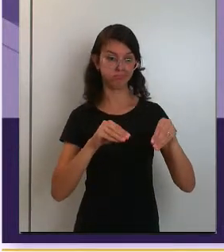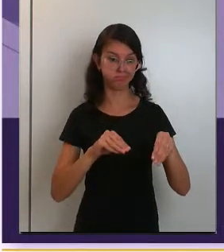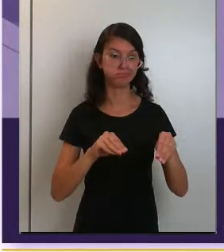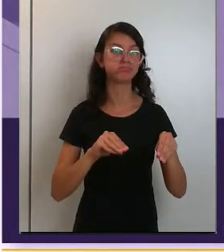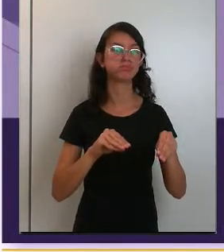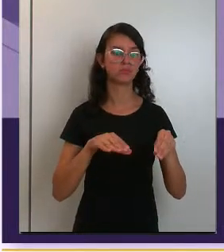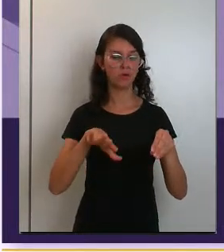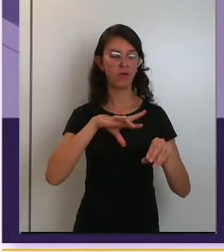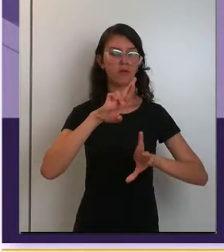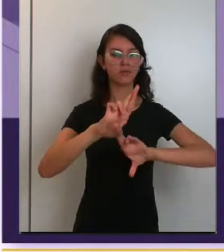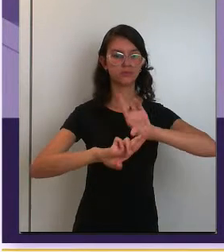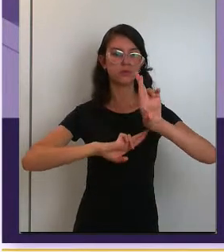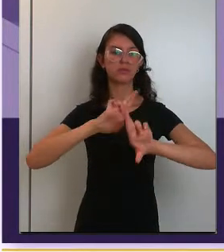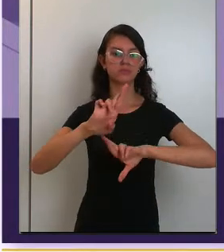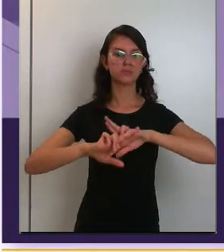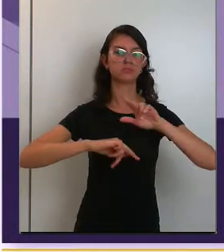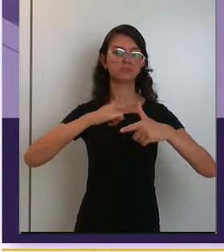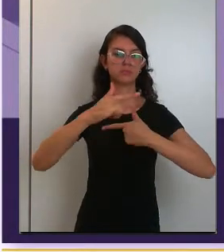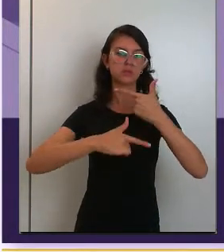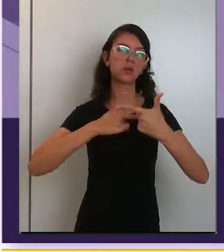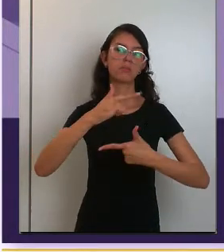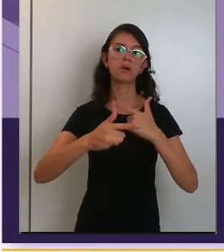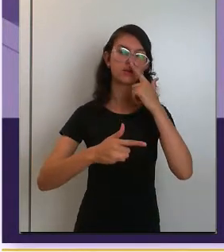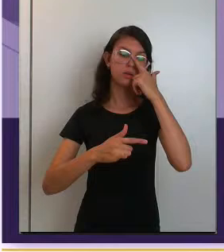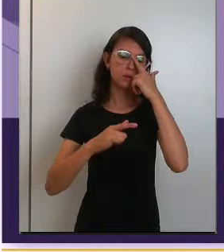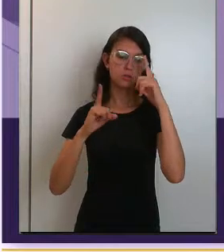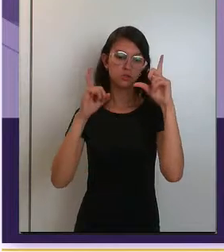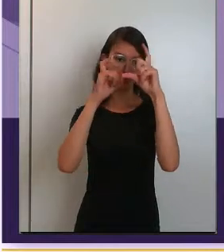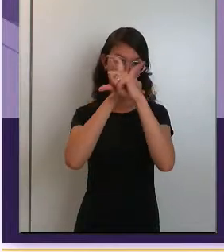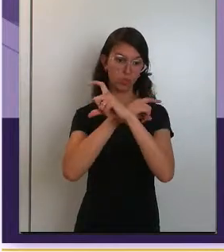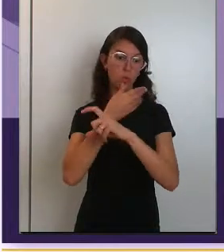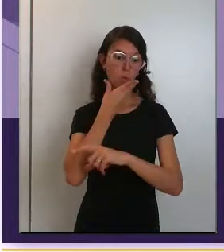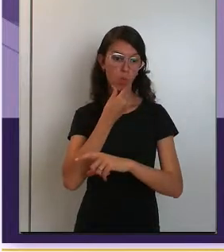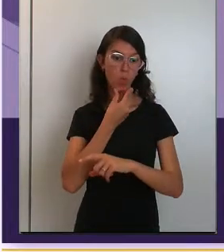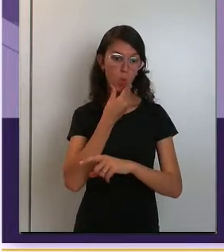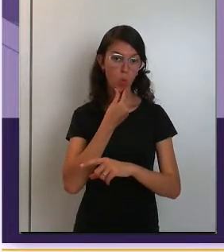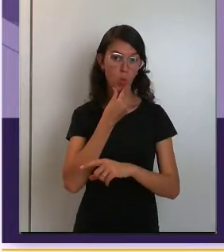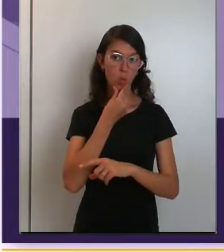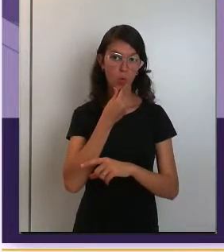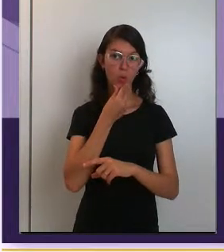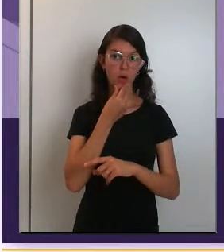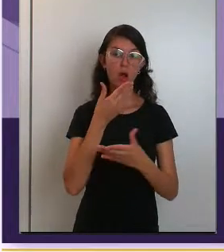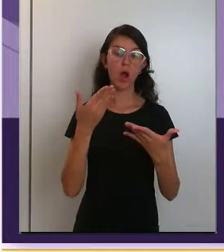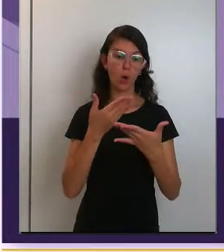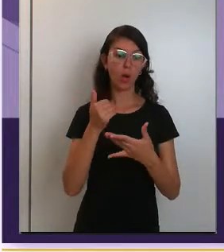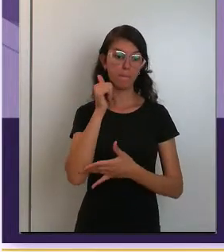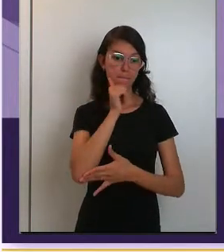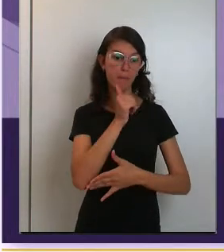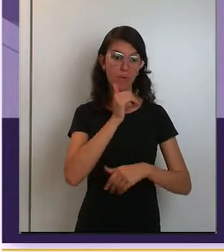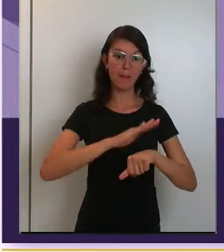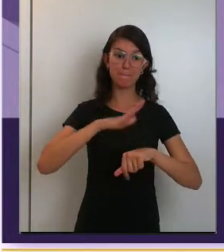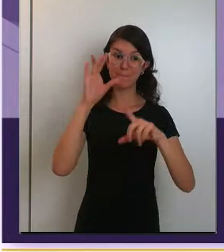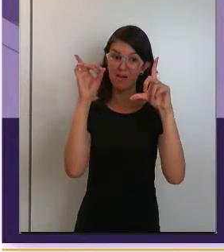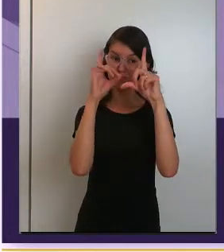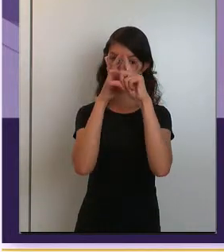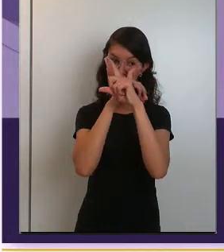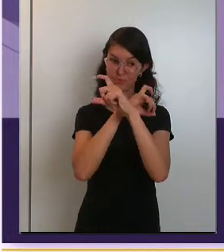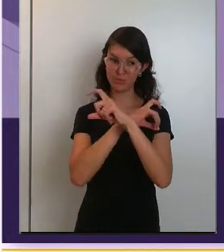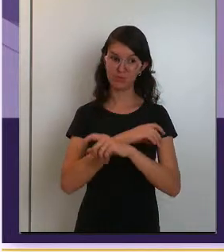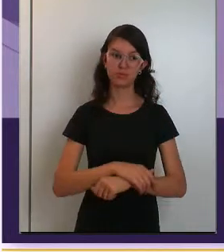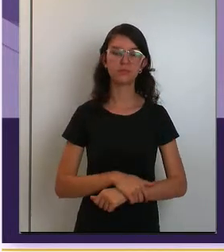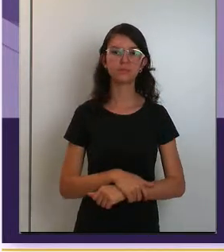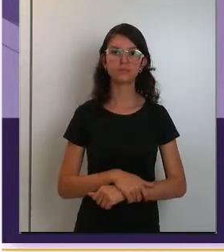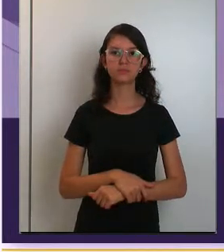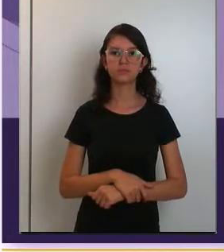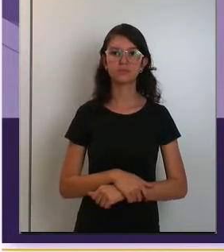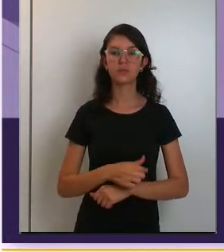as relações de emprego formal e se dificultou para os homens, certamente. A dificuldade é ainda maior para as mulheres.